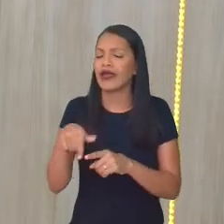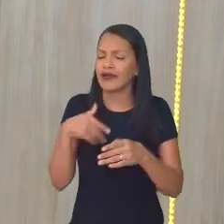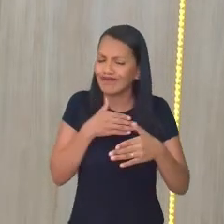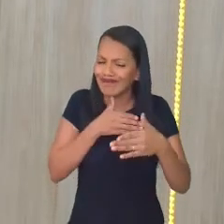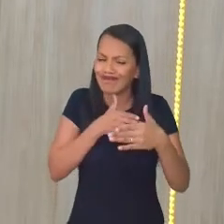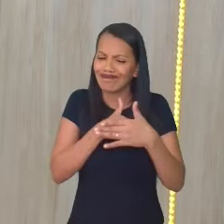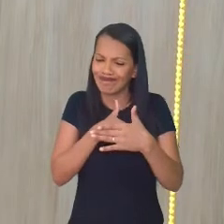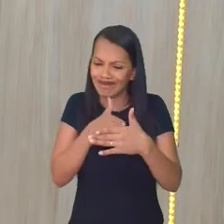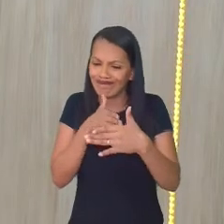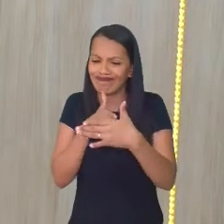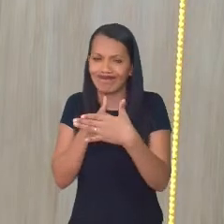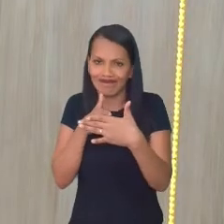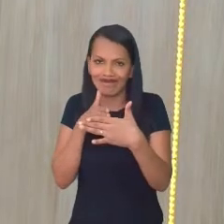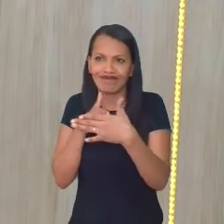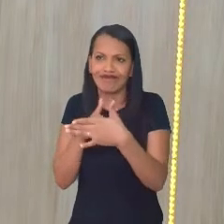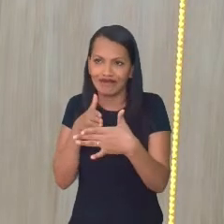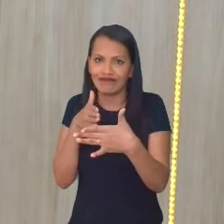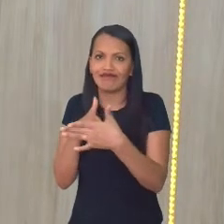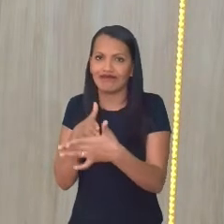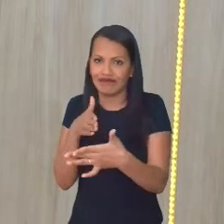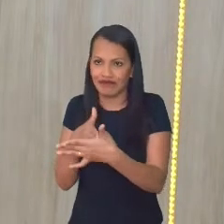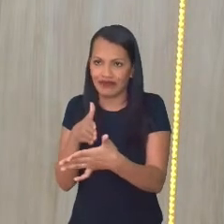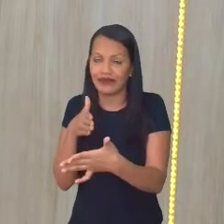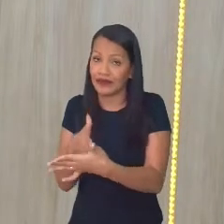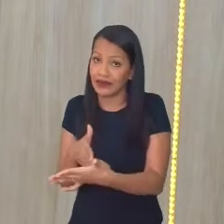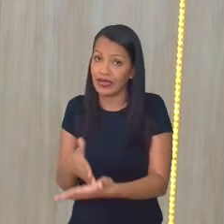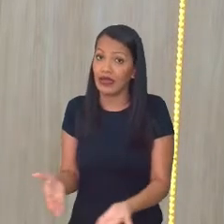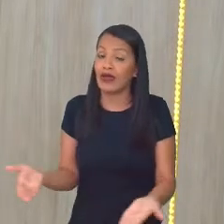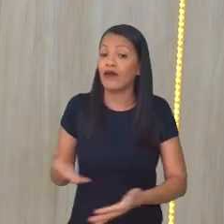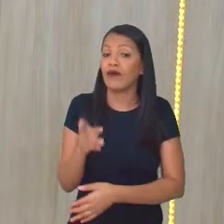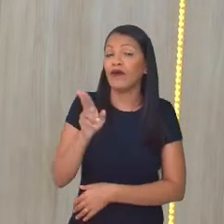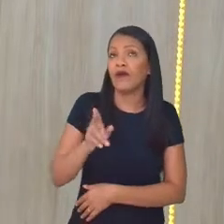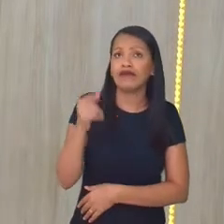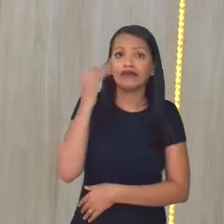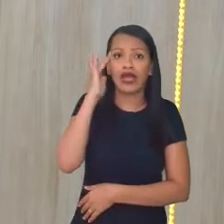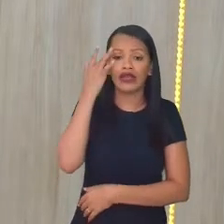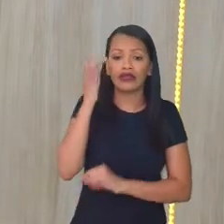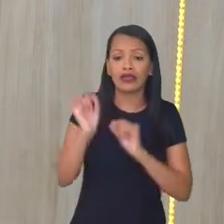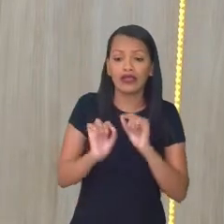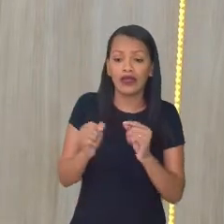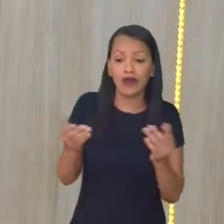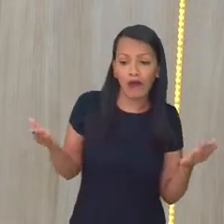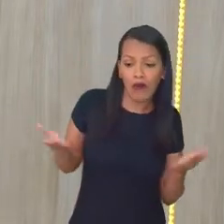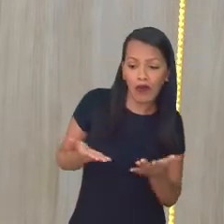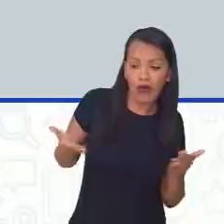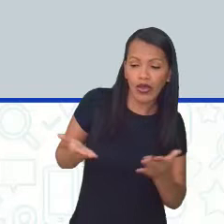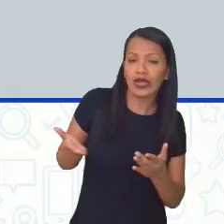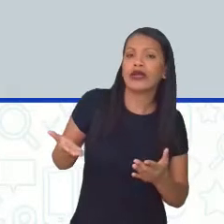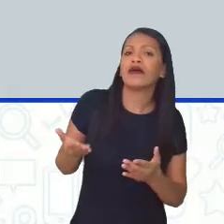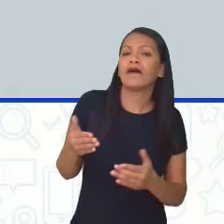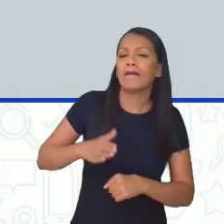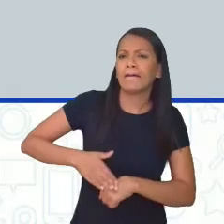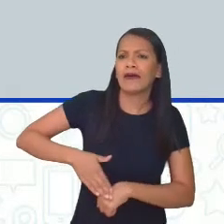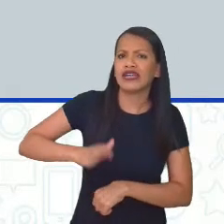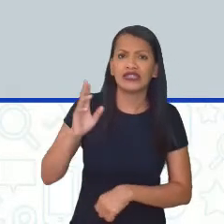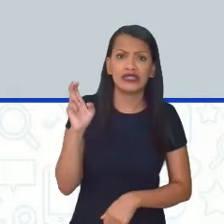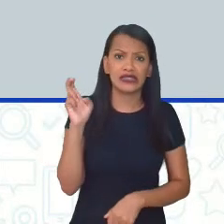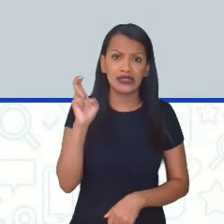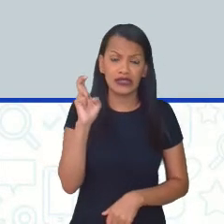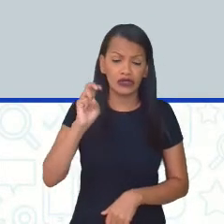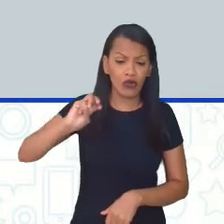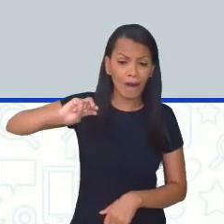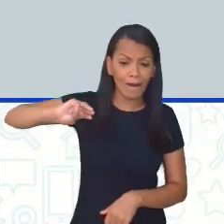capa protetora. E estima-se hoje que mais de 5 bilhões de camisinhas, pessoal,